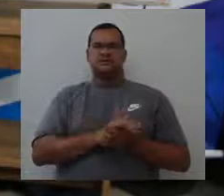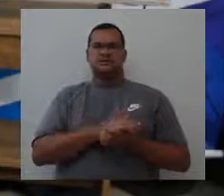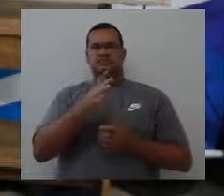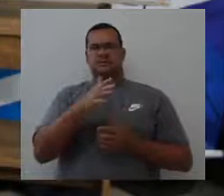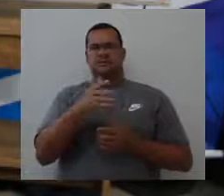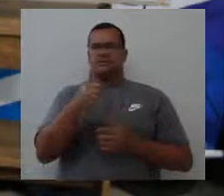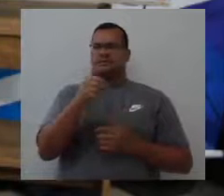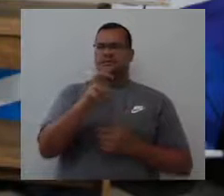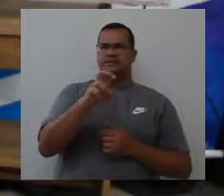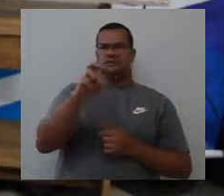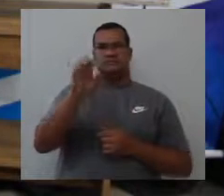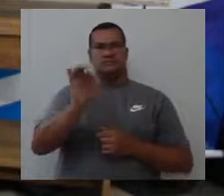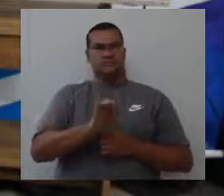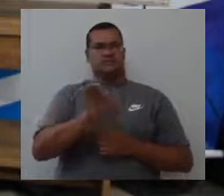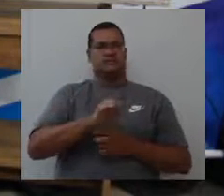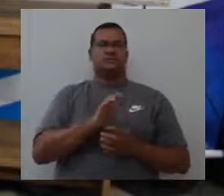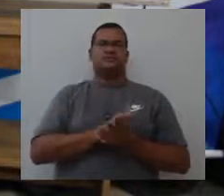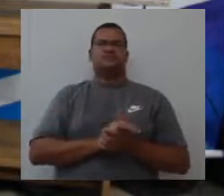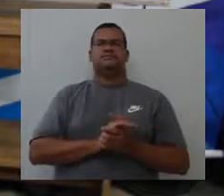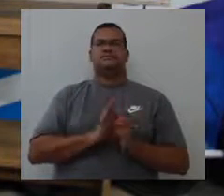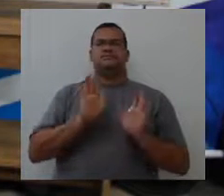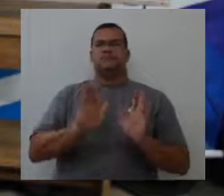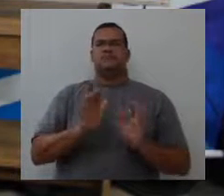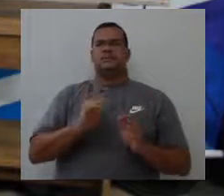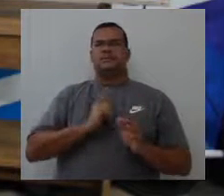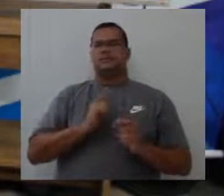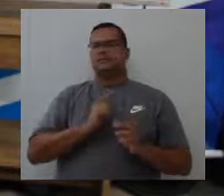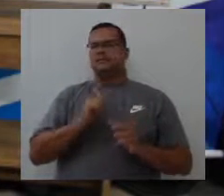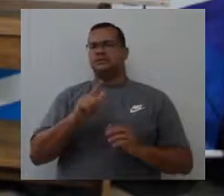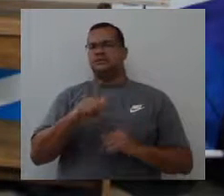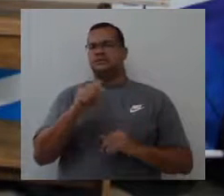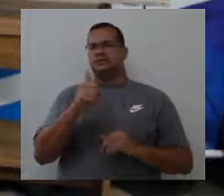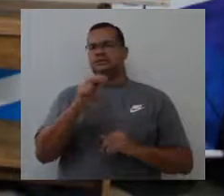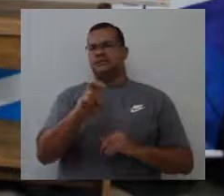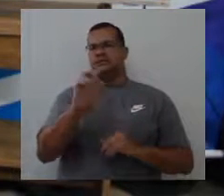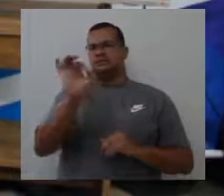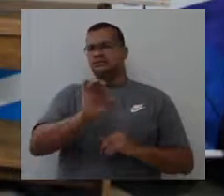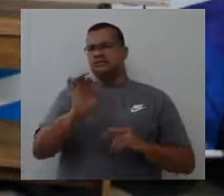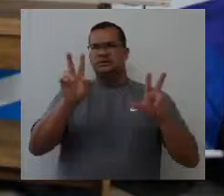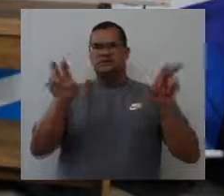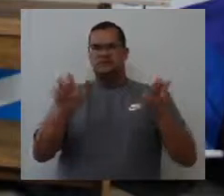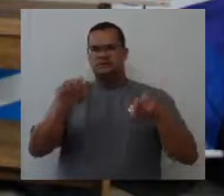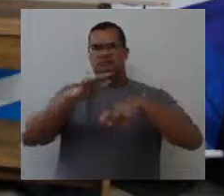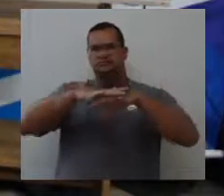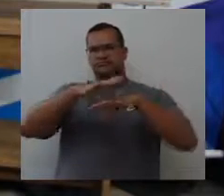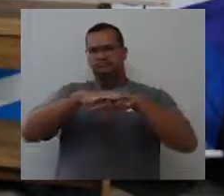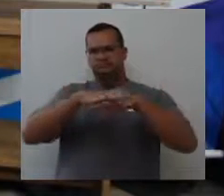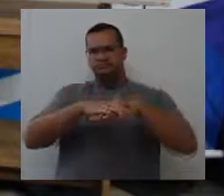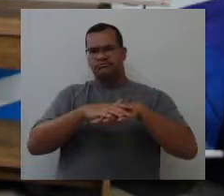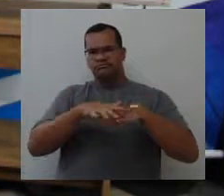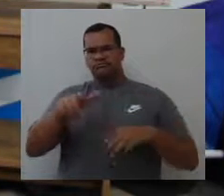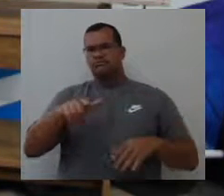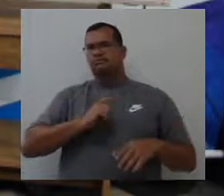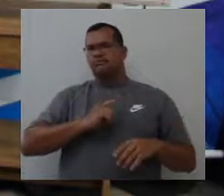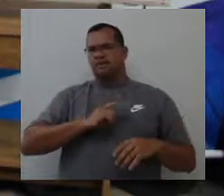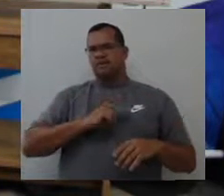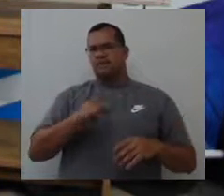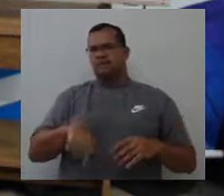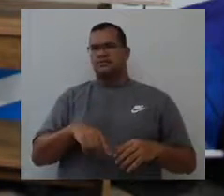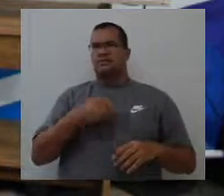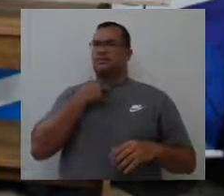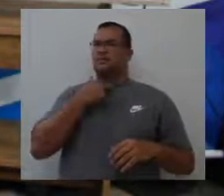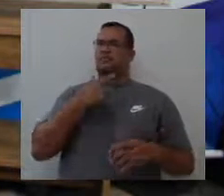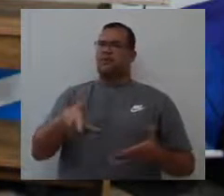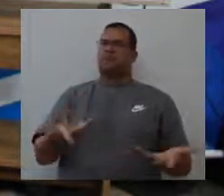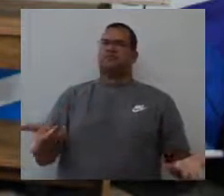pouco mais de 15%, tá certo? Então, um pouco mais de 15% de temas de matemática abordando essa questão. Então, você não pode